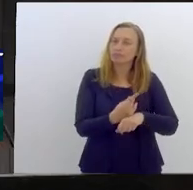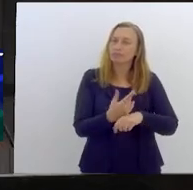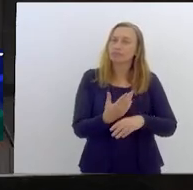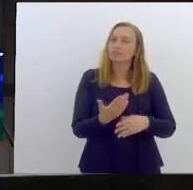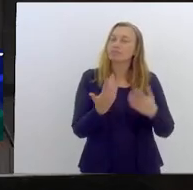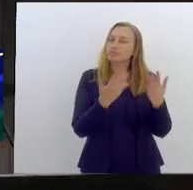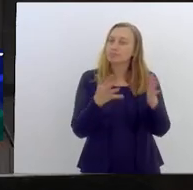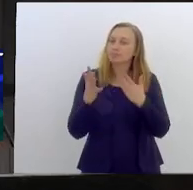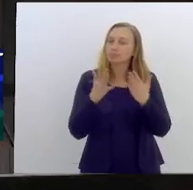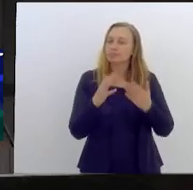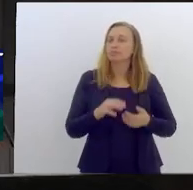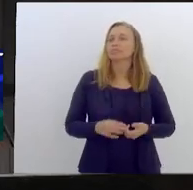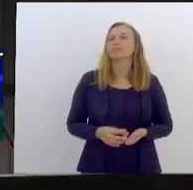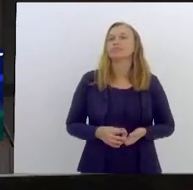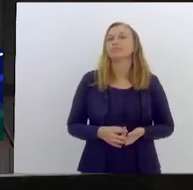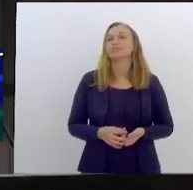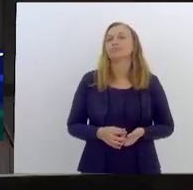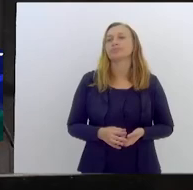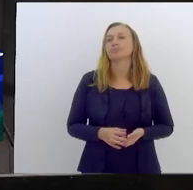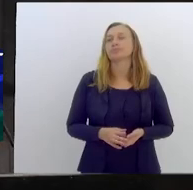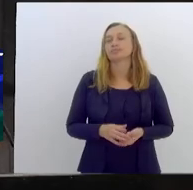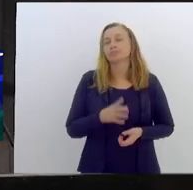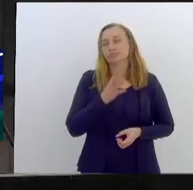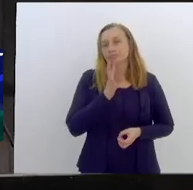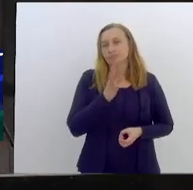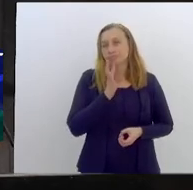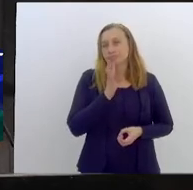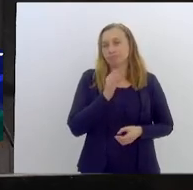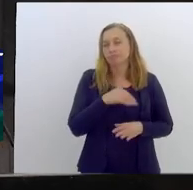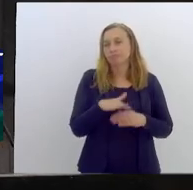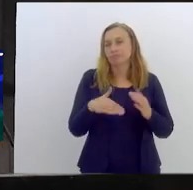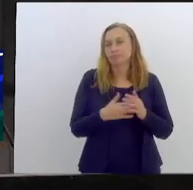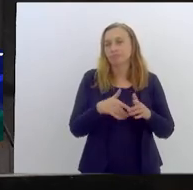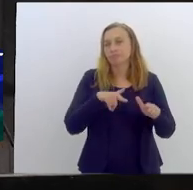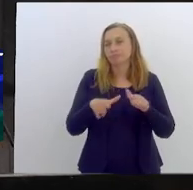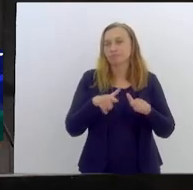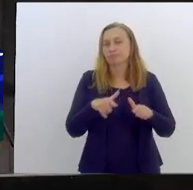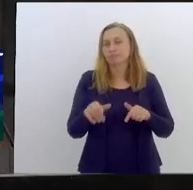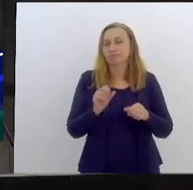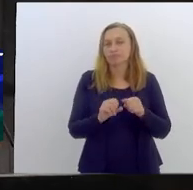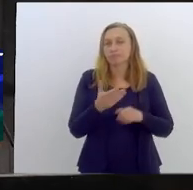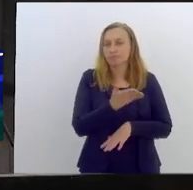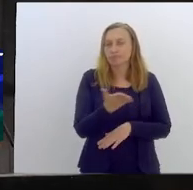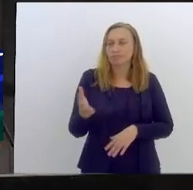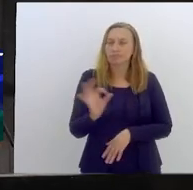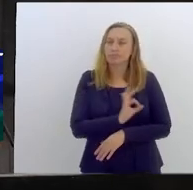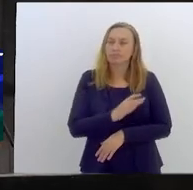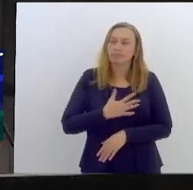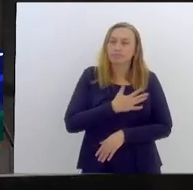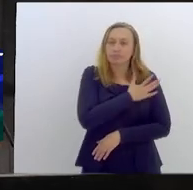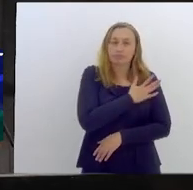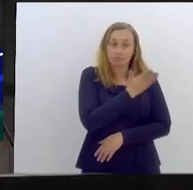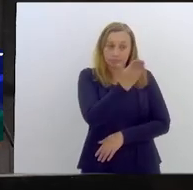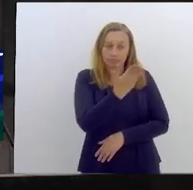moções de aplauso por reconhecimento a todo o trabalho prestado por esses policiais militares que estão